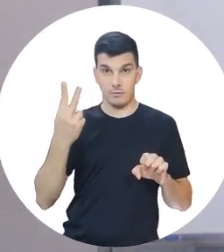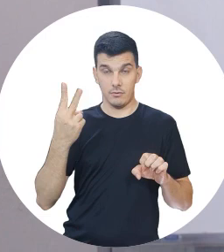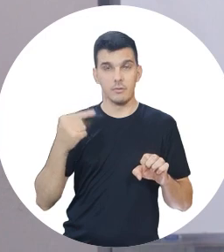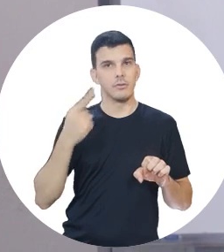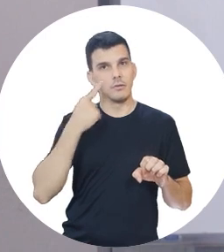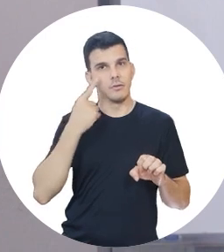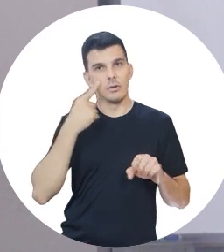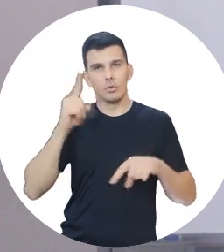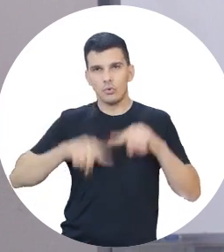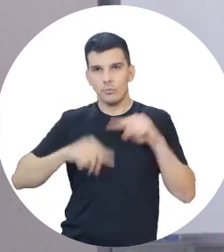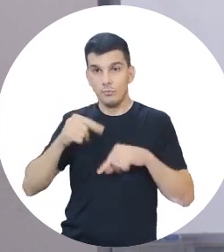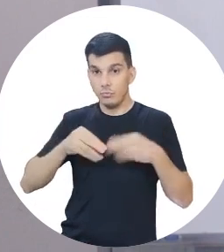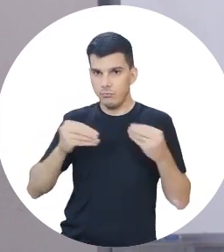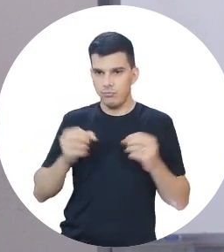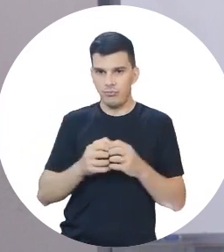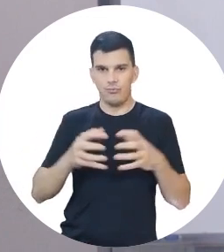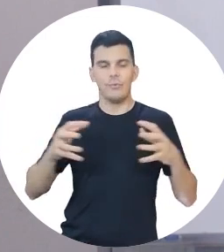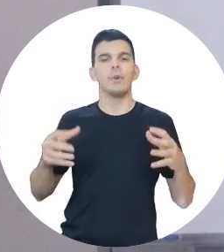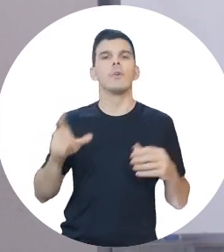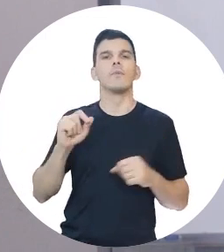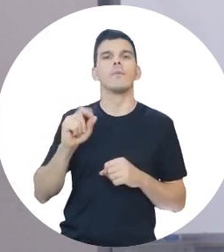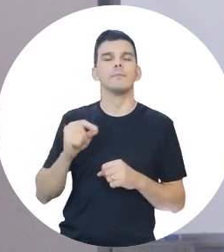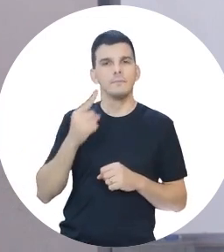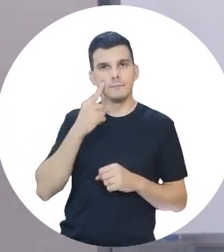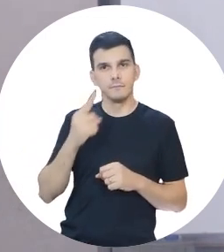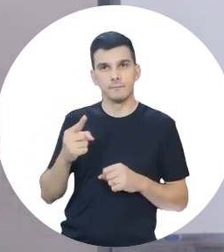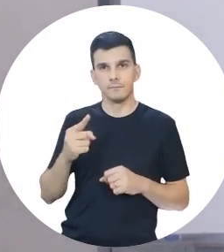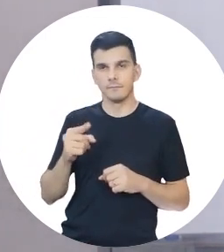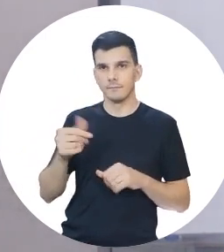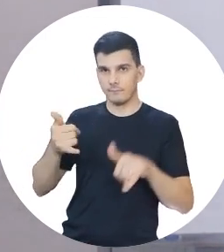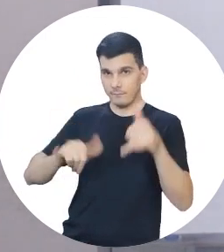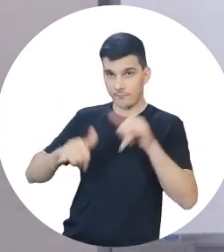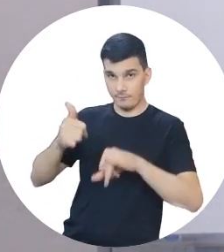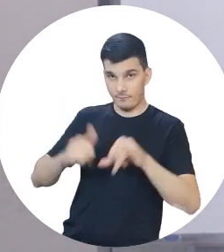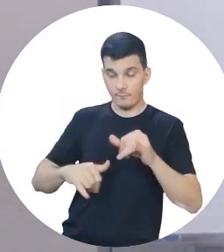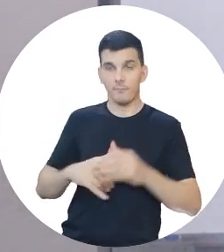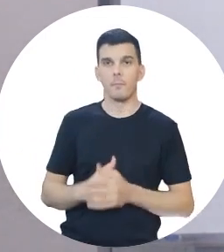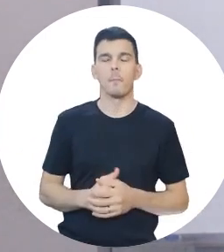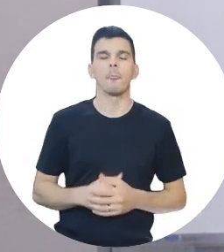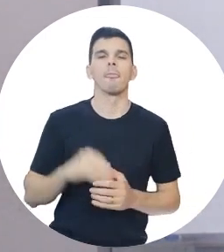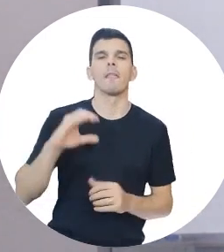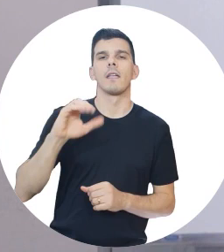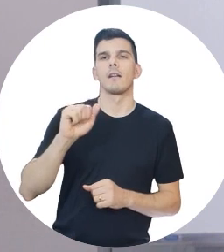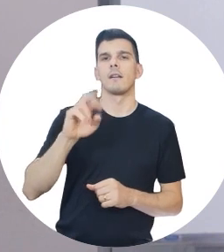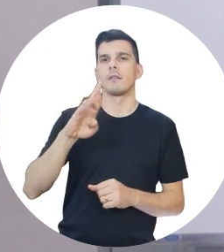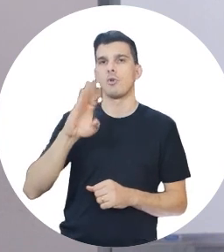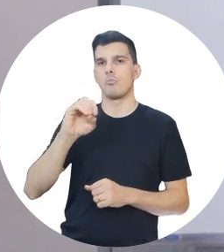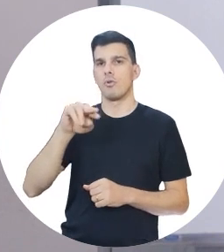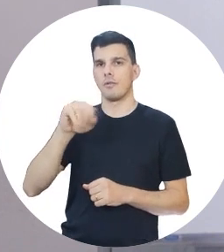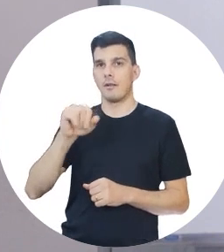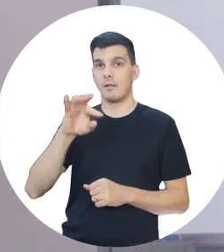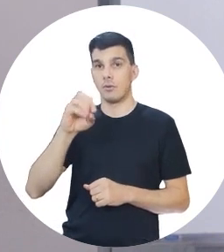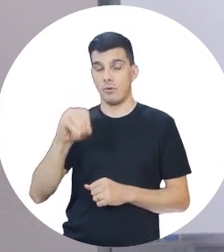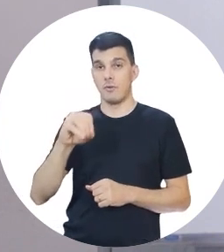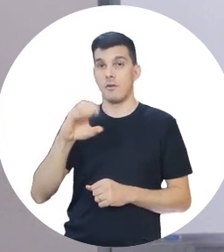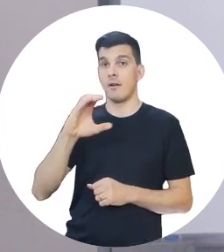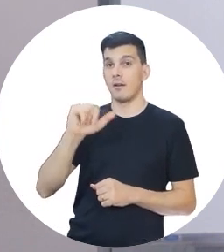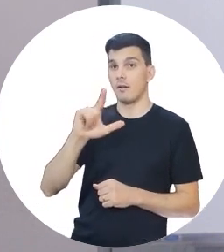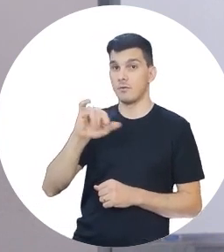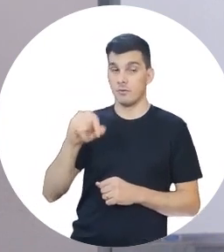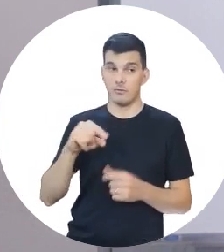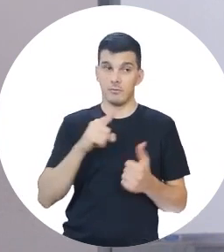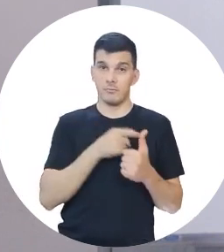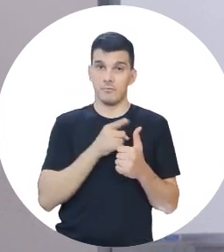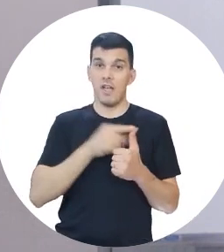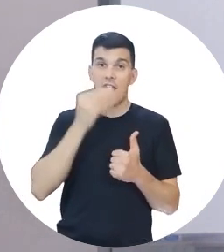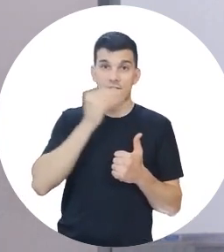CaOH2 como substâncias formadoras dessa determinada substância, o carbonato de cálcio. Esse é um